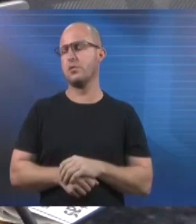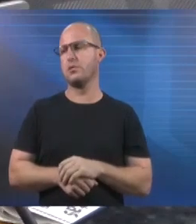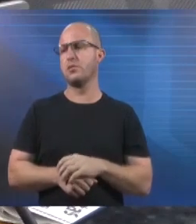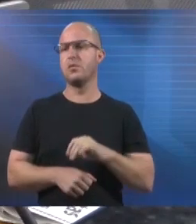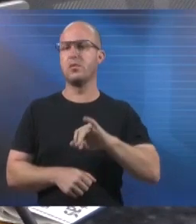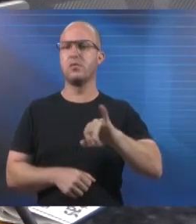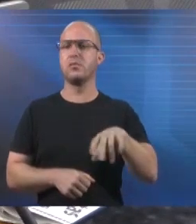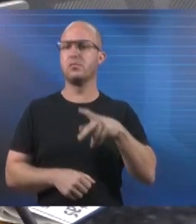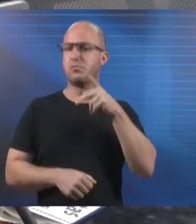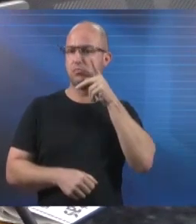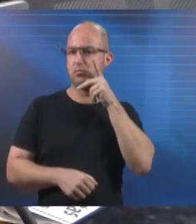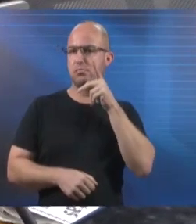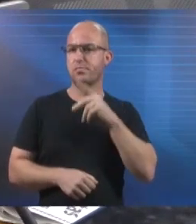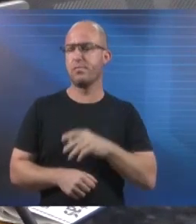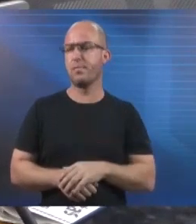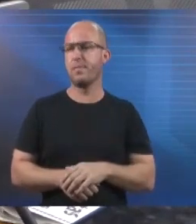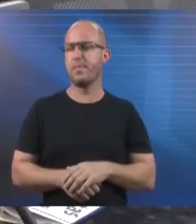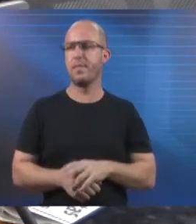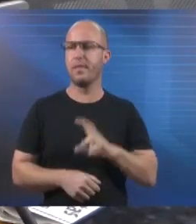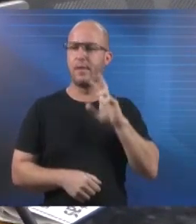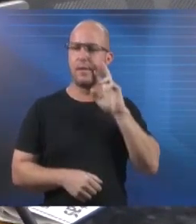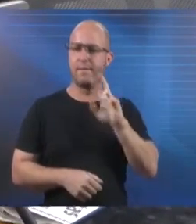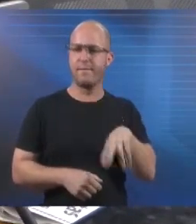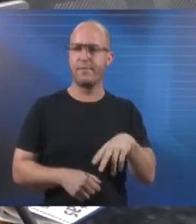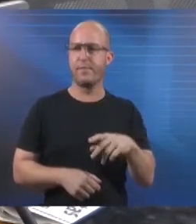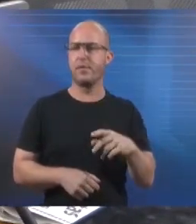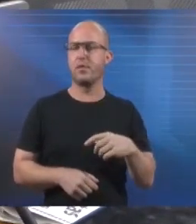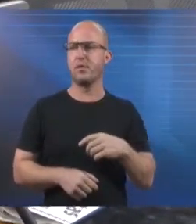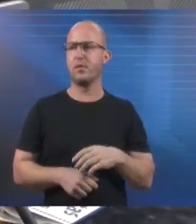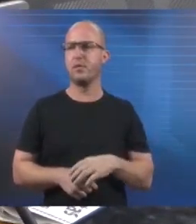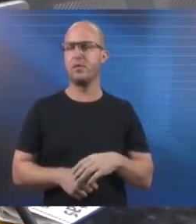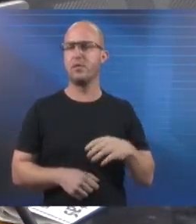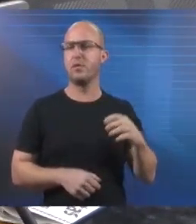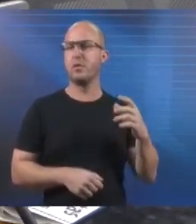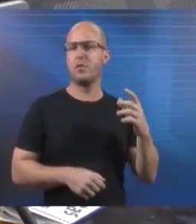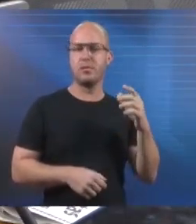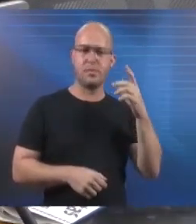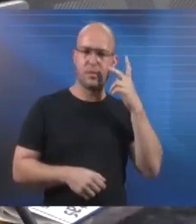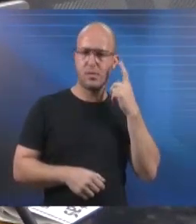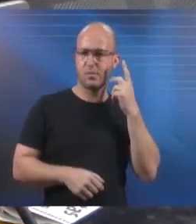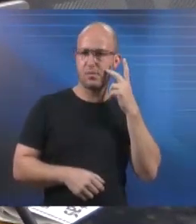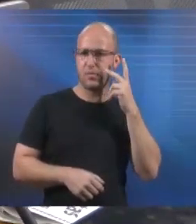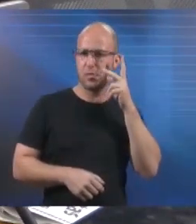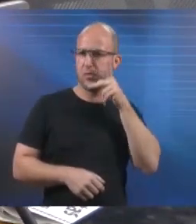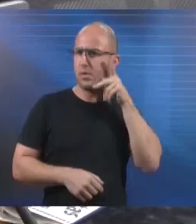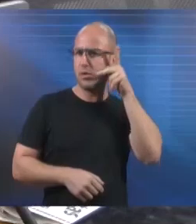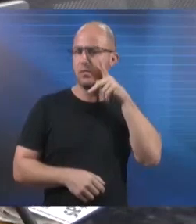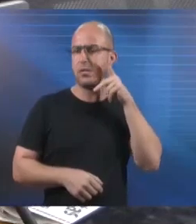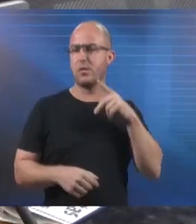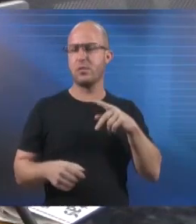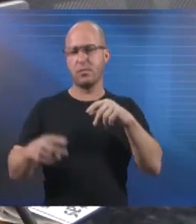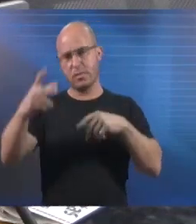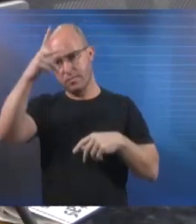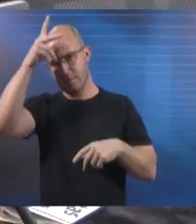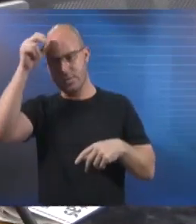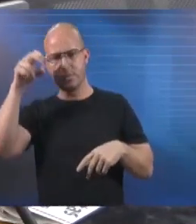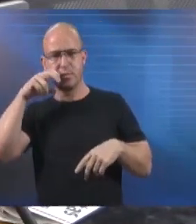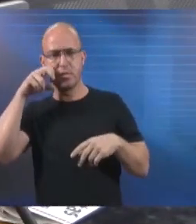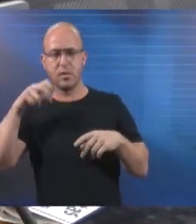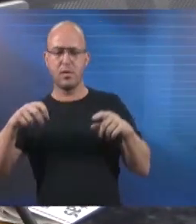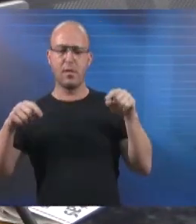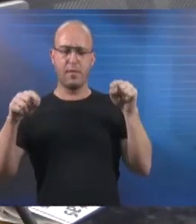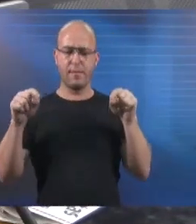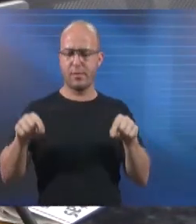João Pessoa e vamos ver qual o procedimento dos dos paraibanos vamos ver qual o procedimento dos prefeitos Natal vamos ver o